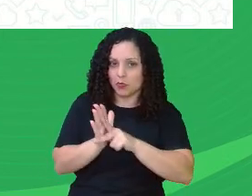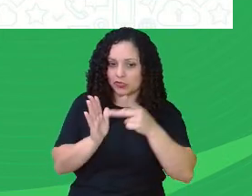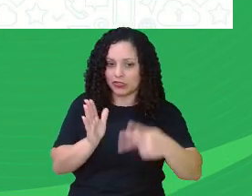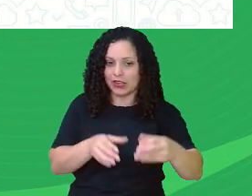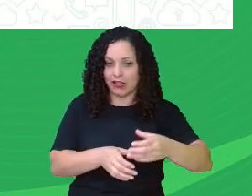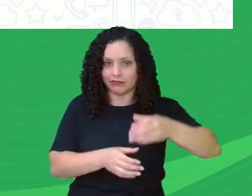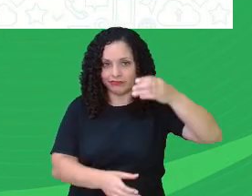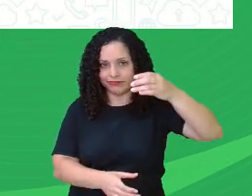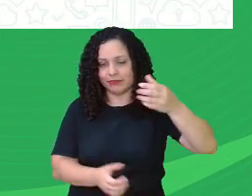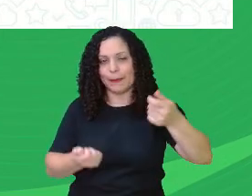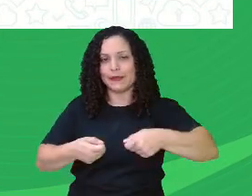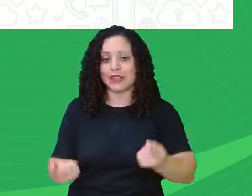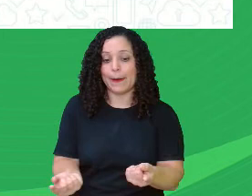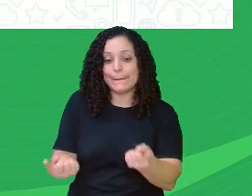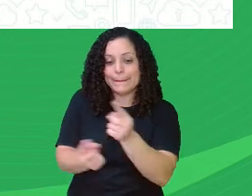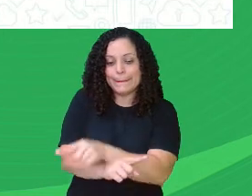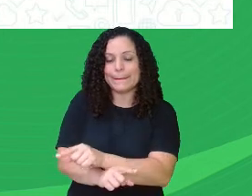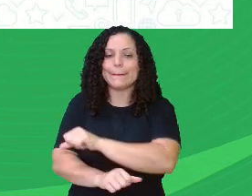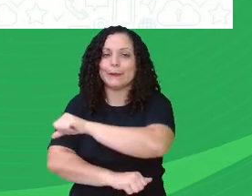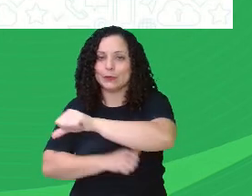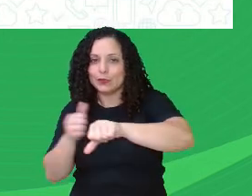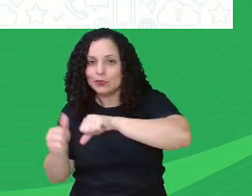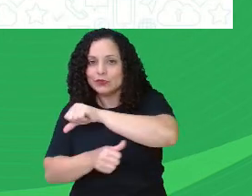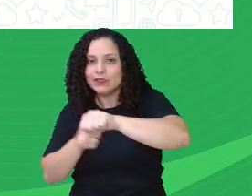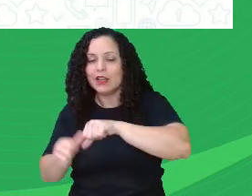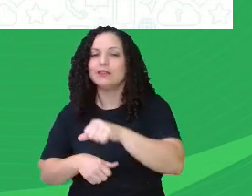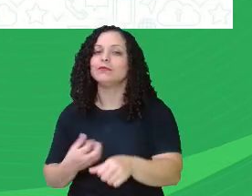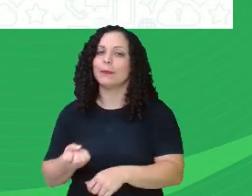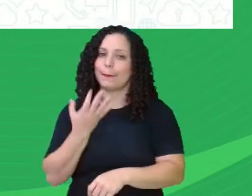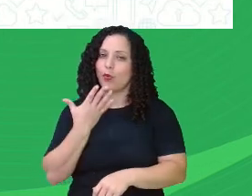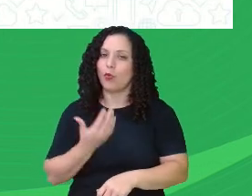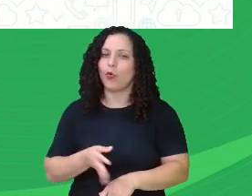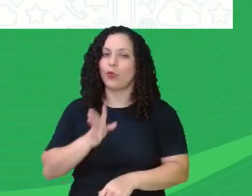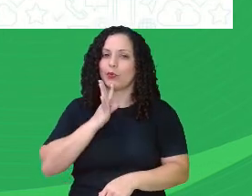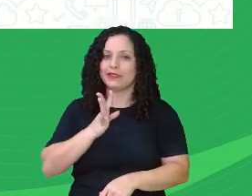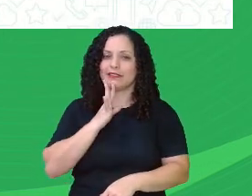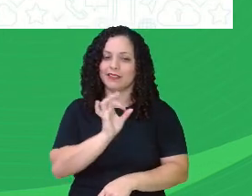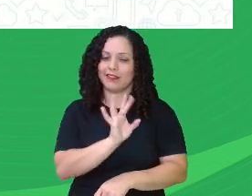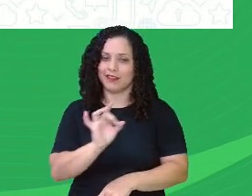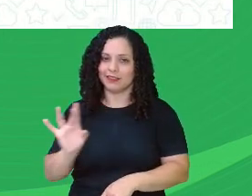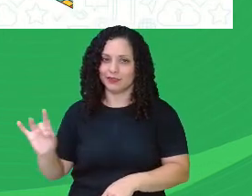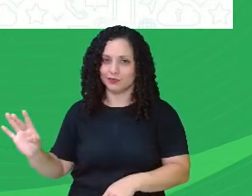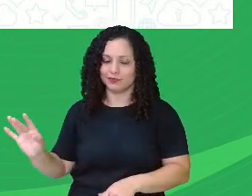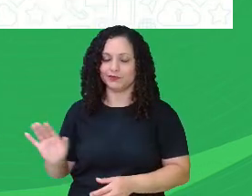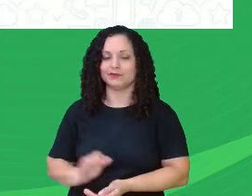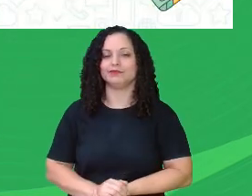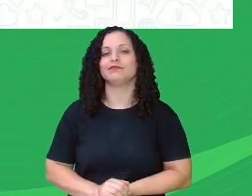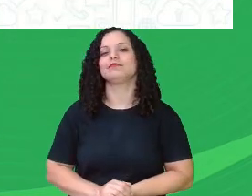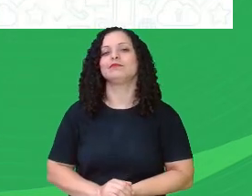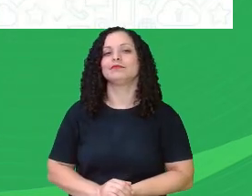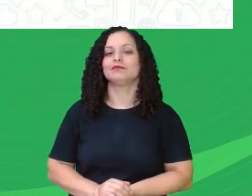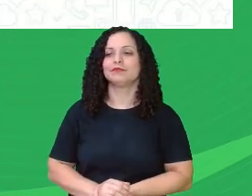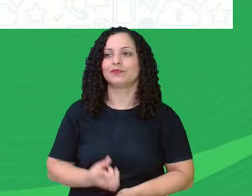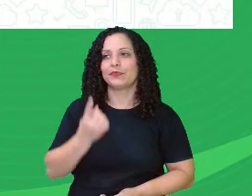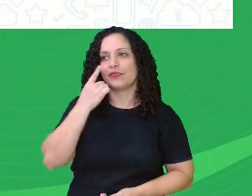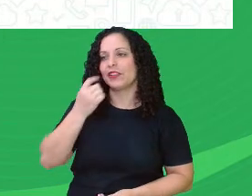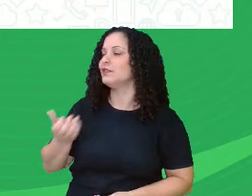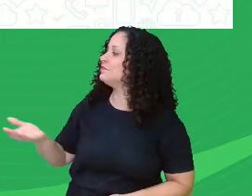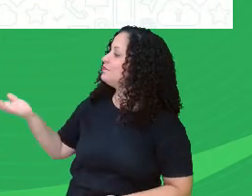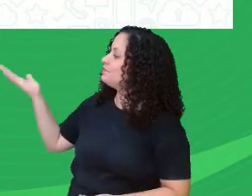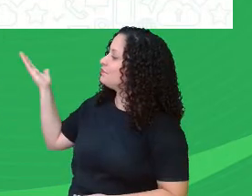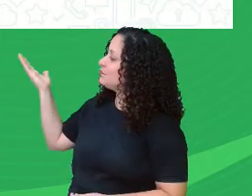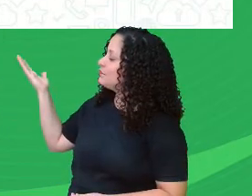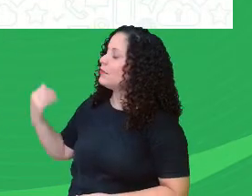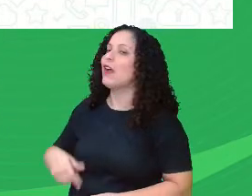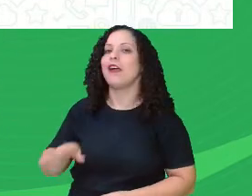tem que fazer a conversão. Então é bom analisar cada item das questões. Mas bora lá, a próxima. Essa é legal